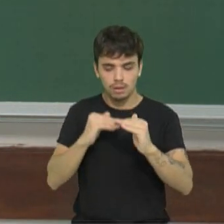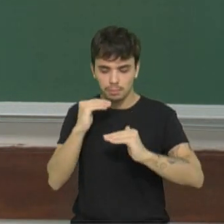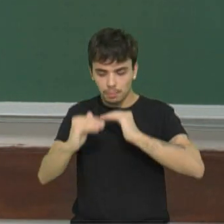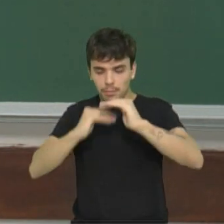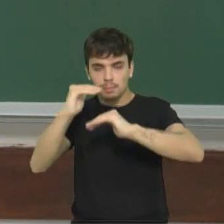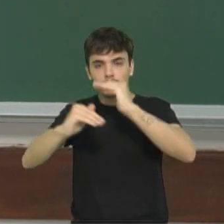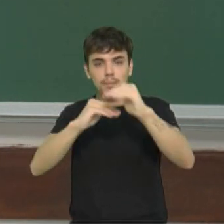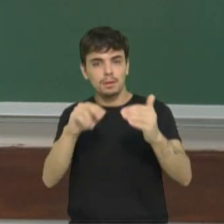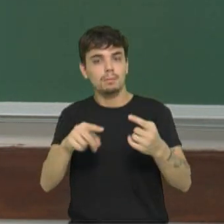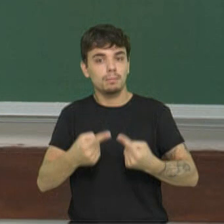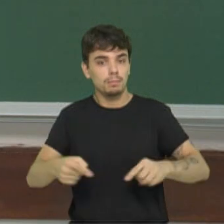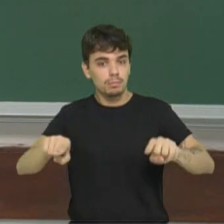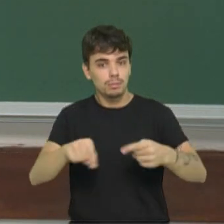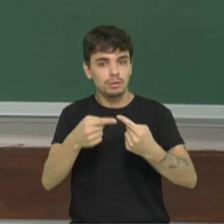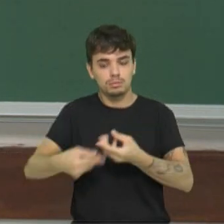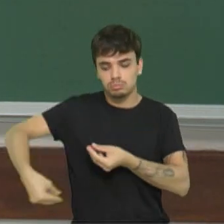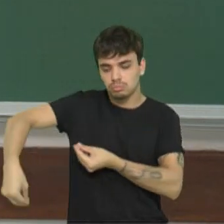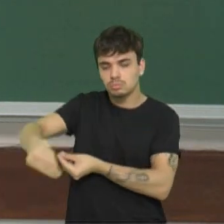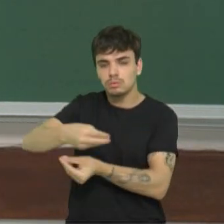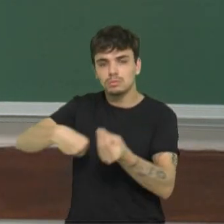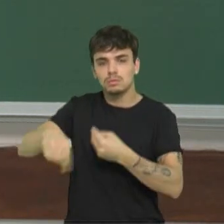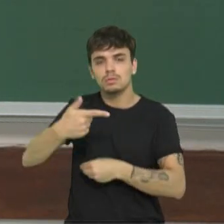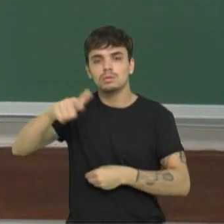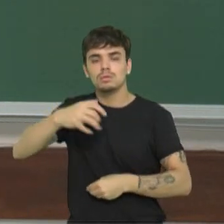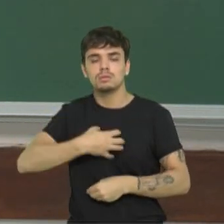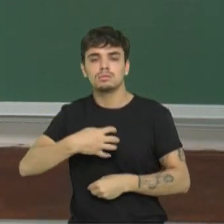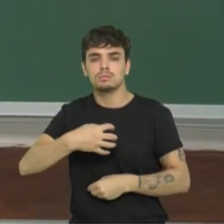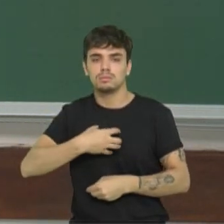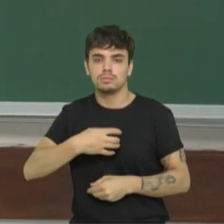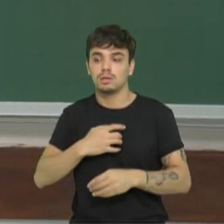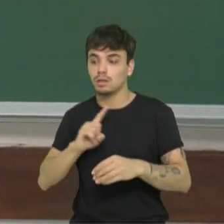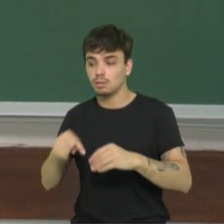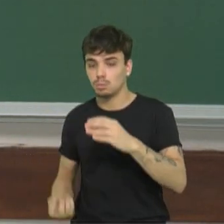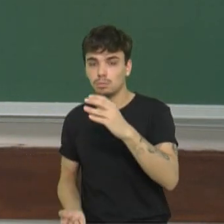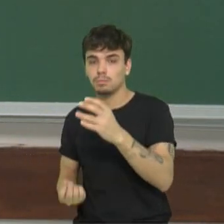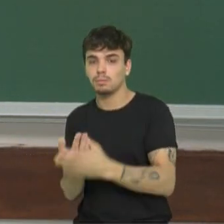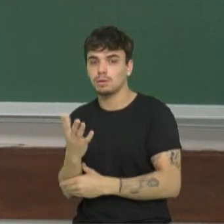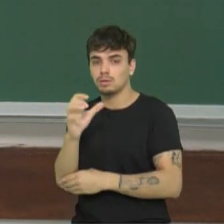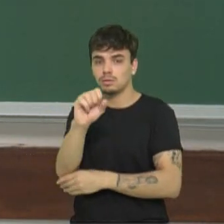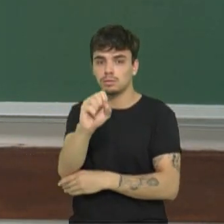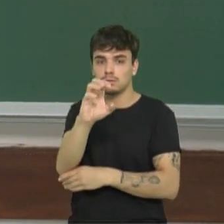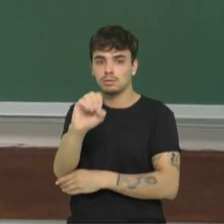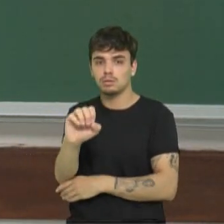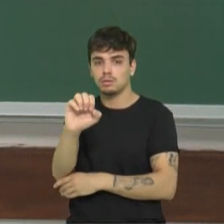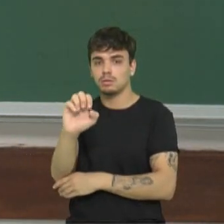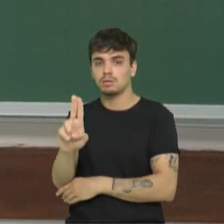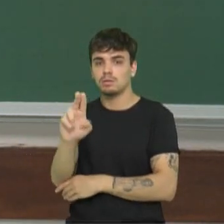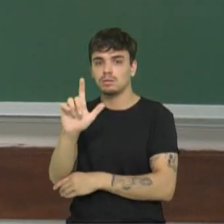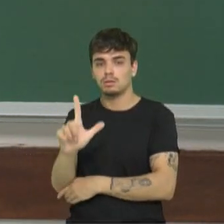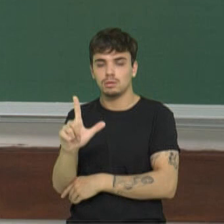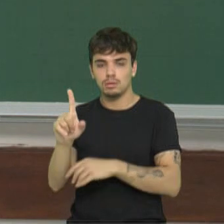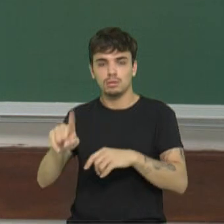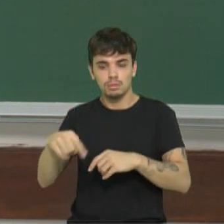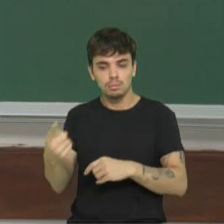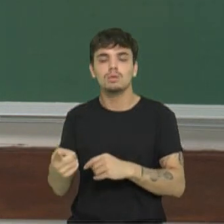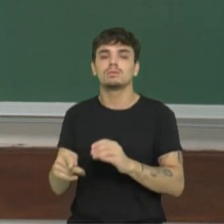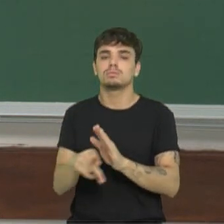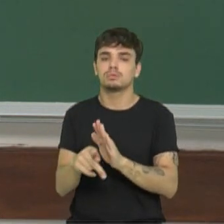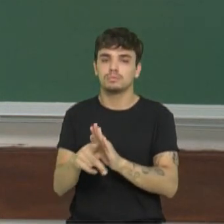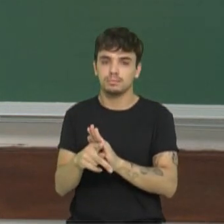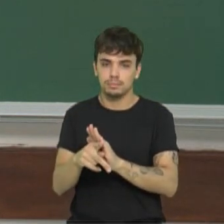né, envolvendo outros ritmos, daí surgiu o soul, que acabou sendo como o